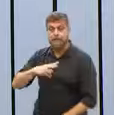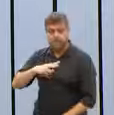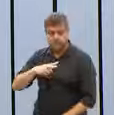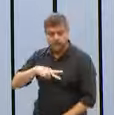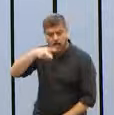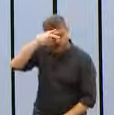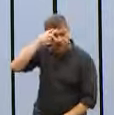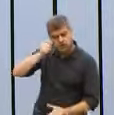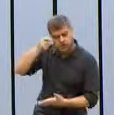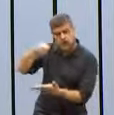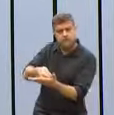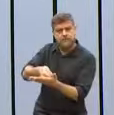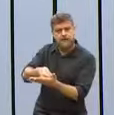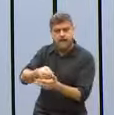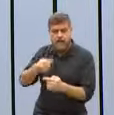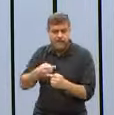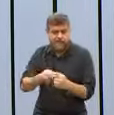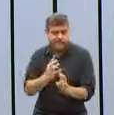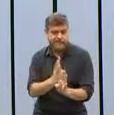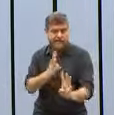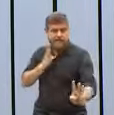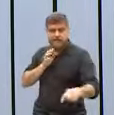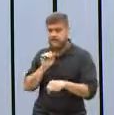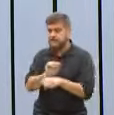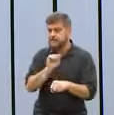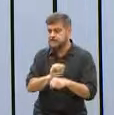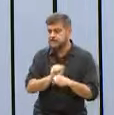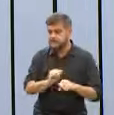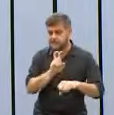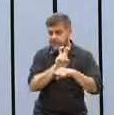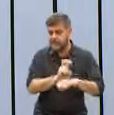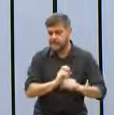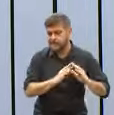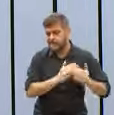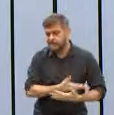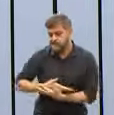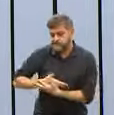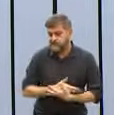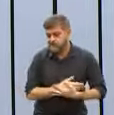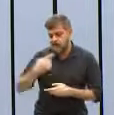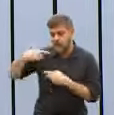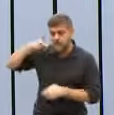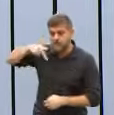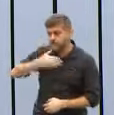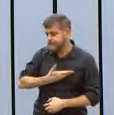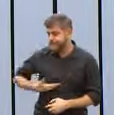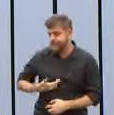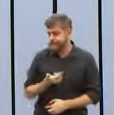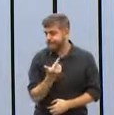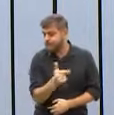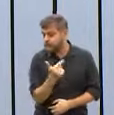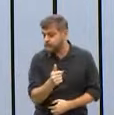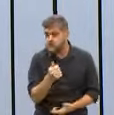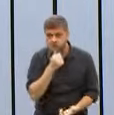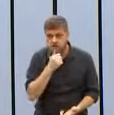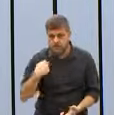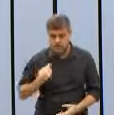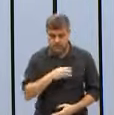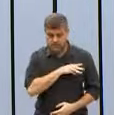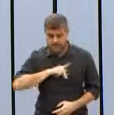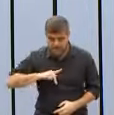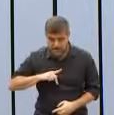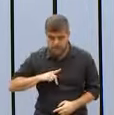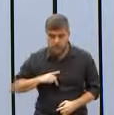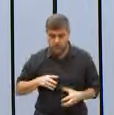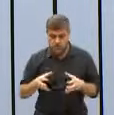remunere o ensino particular para zerar essa lista, enquanto a política pública vem chegando. A gente tem um acompanhamento com o Ministério Público,